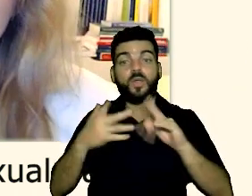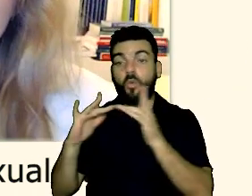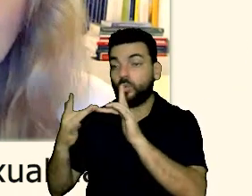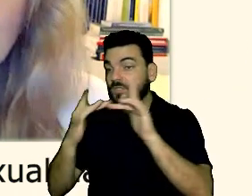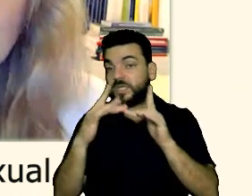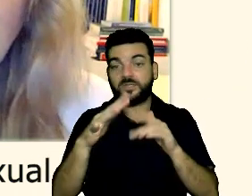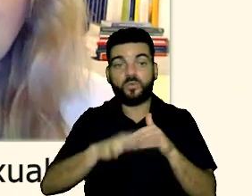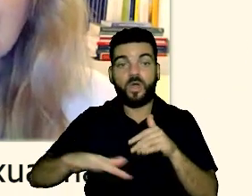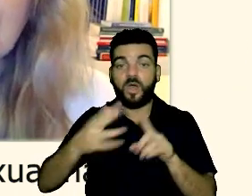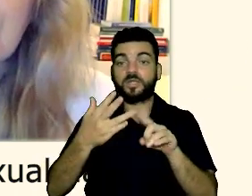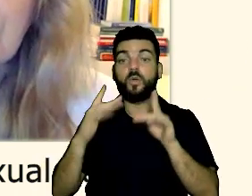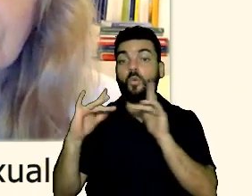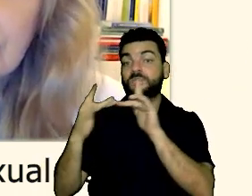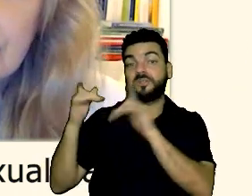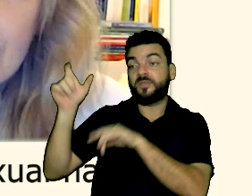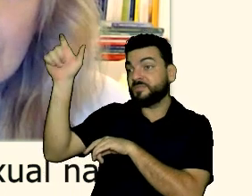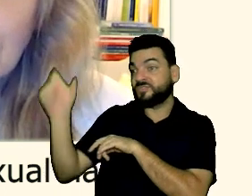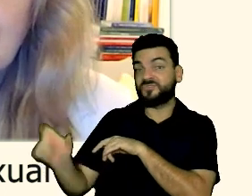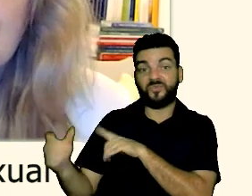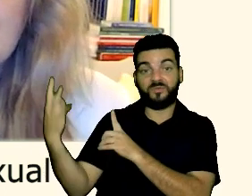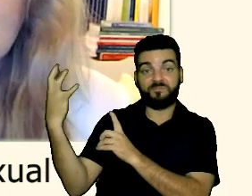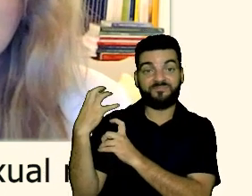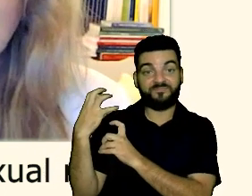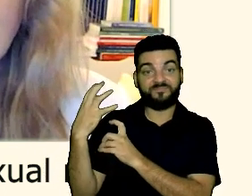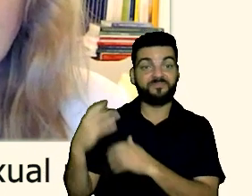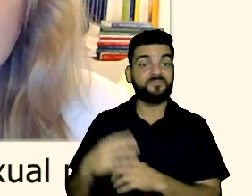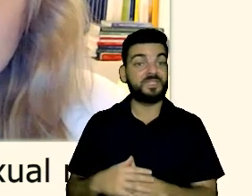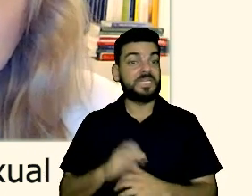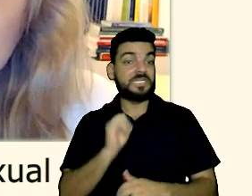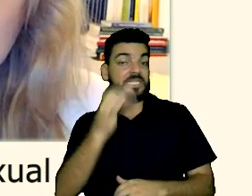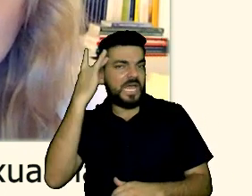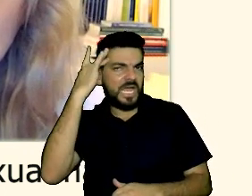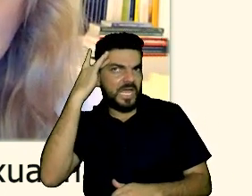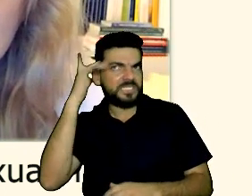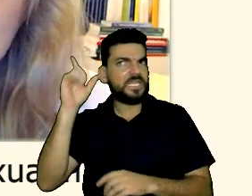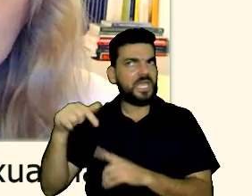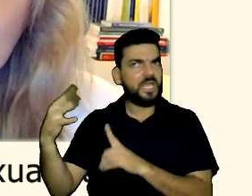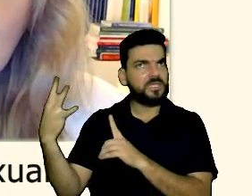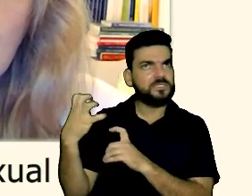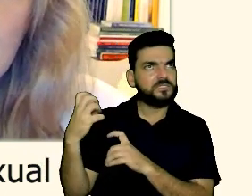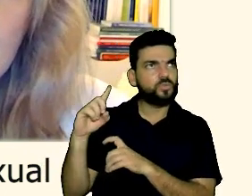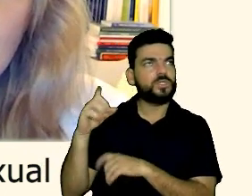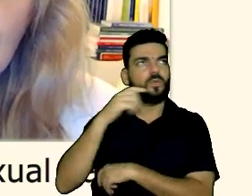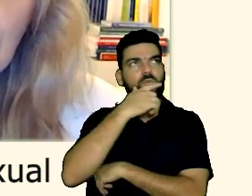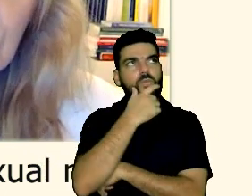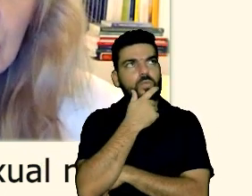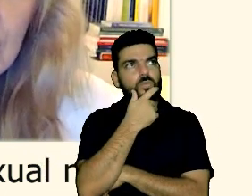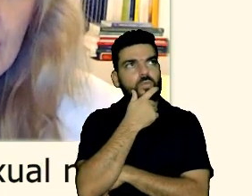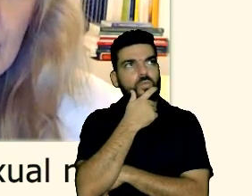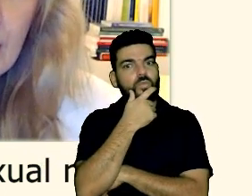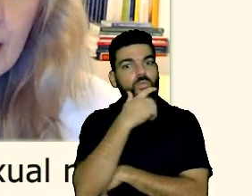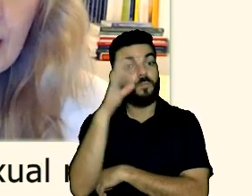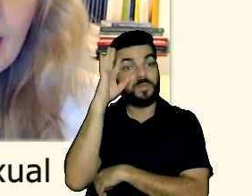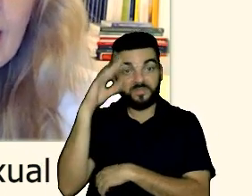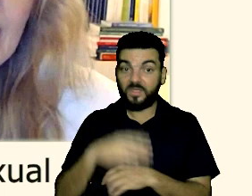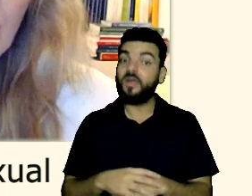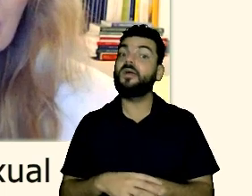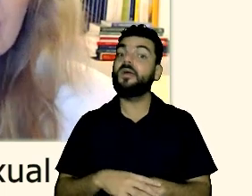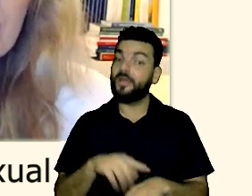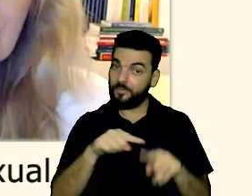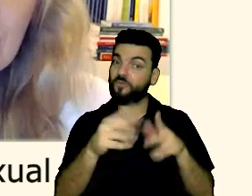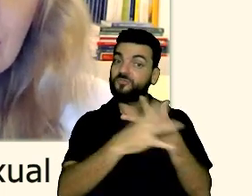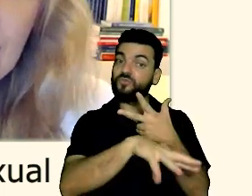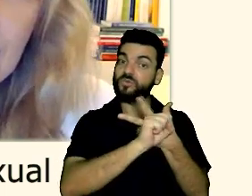o assunto do começo ao fim. Ou seja, entender o ambiente, a relação daquela pessoa com o ambiente, ou escutá-la para entender